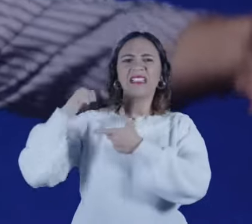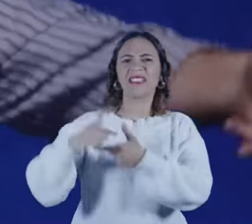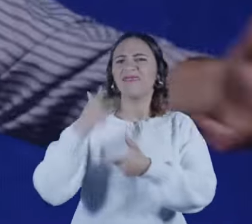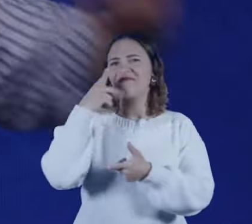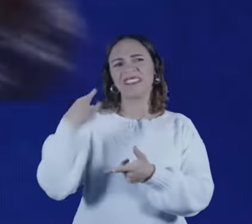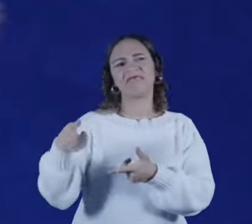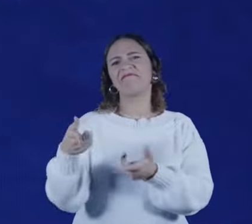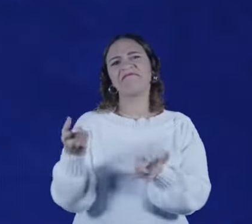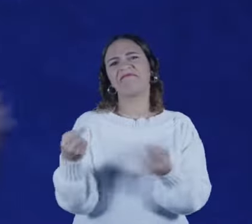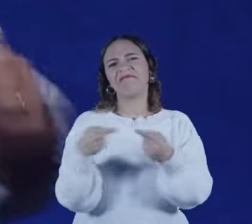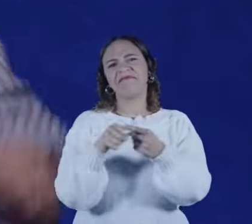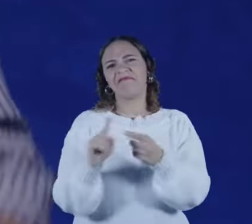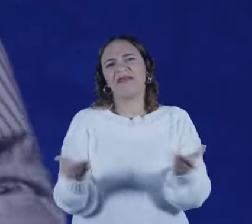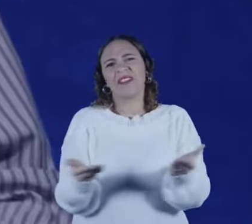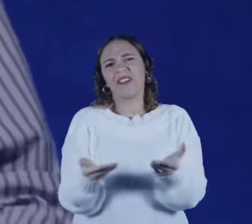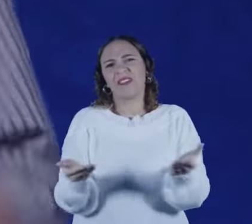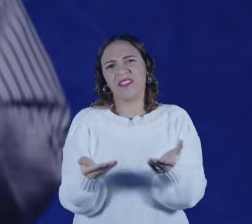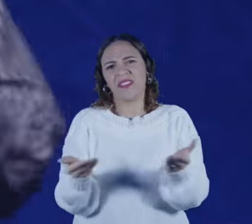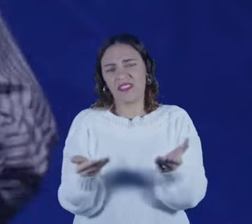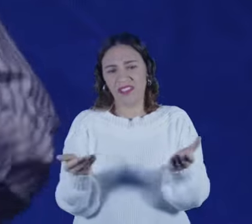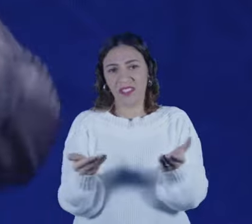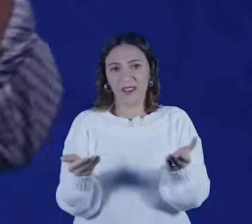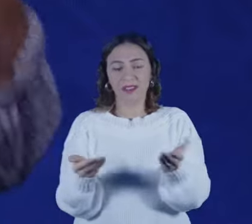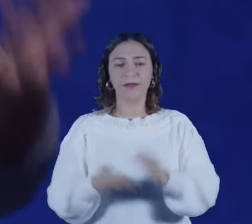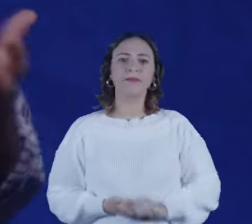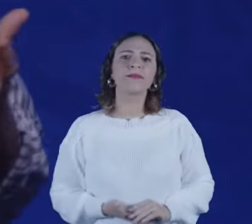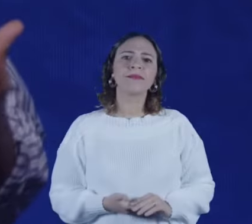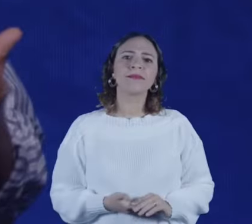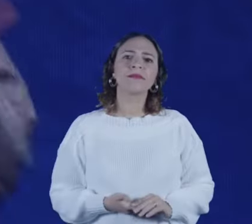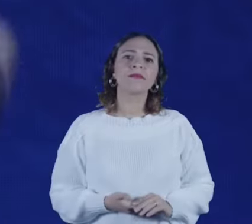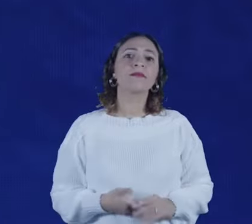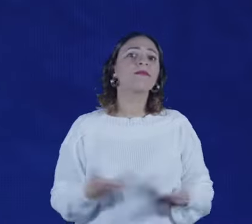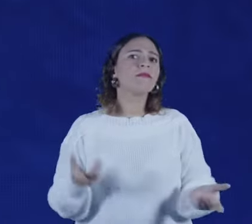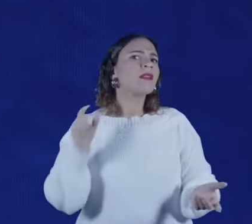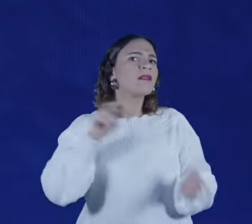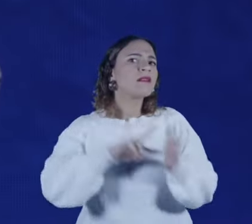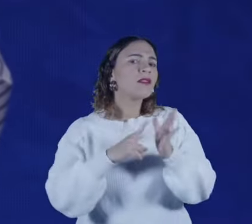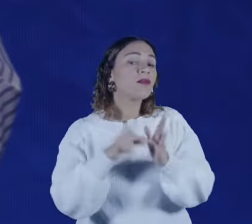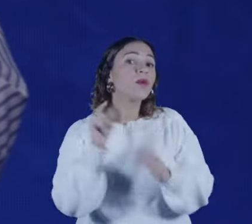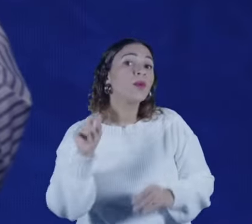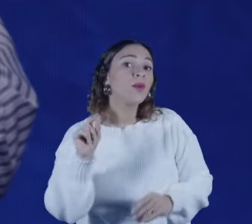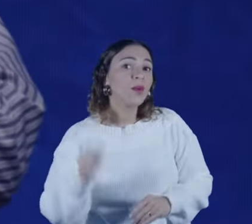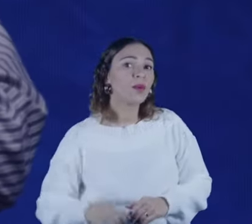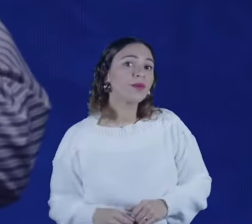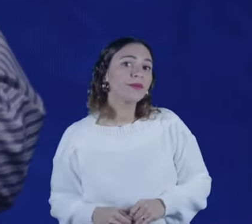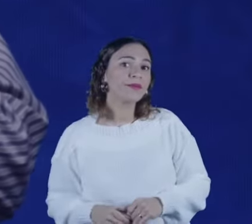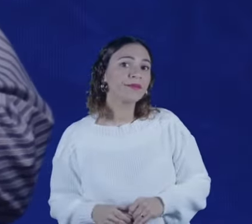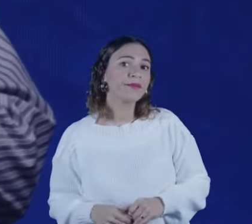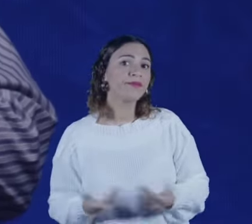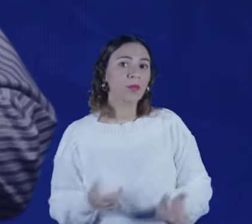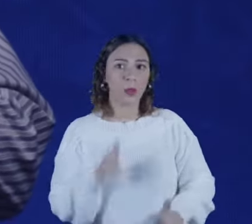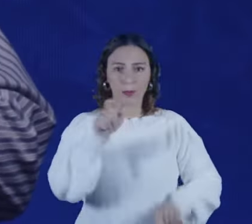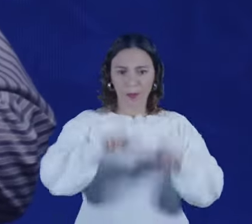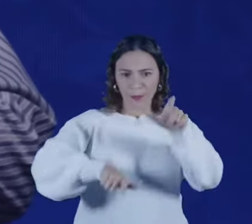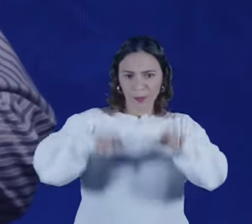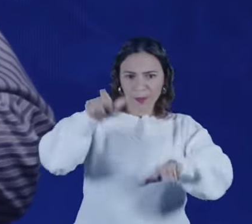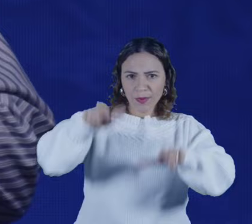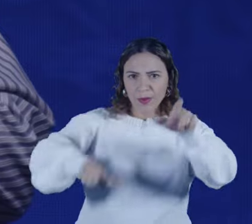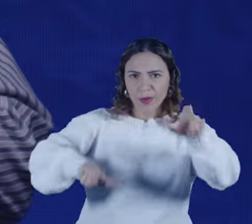da Bíblia, segundo os padrões da sociedade. Ou seja, o que o povo quer é que, na